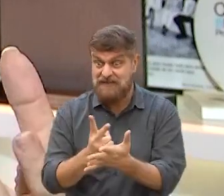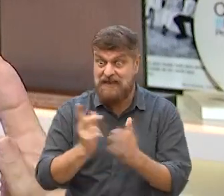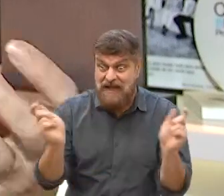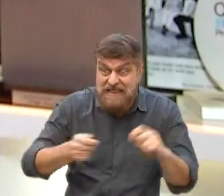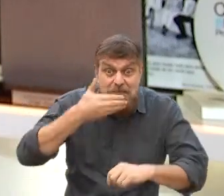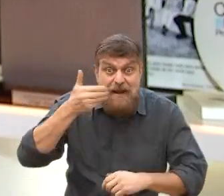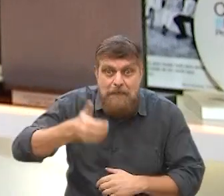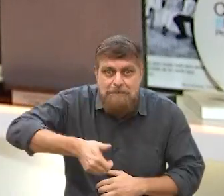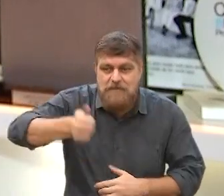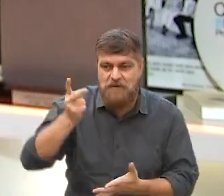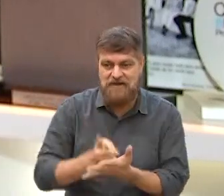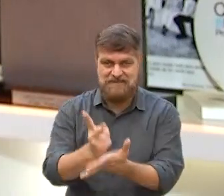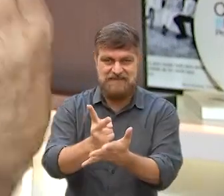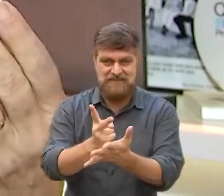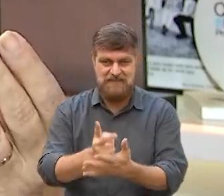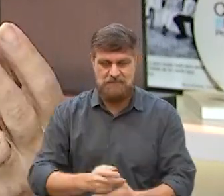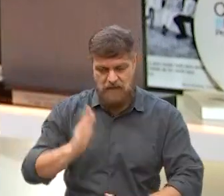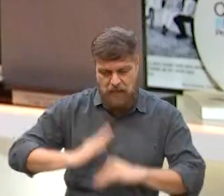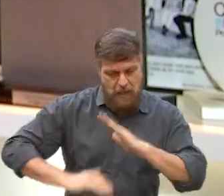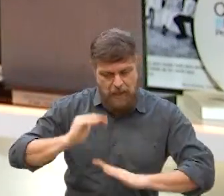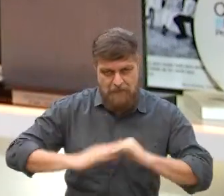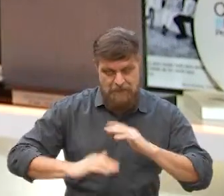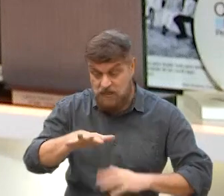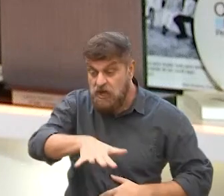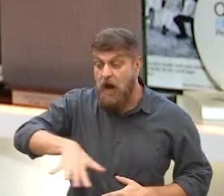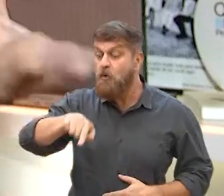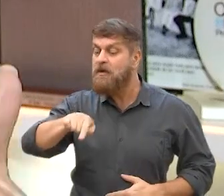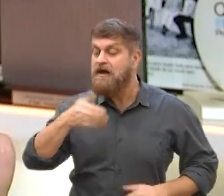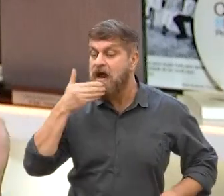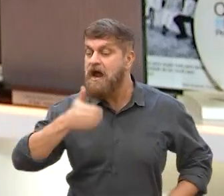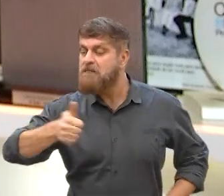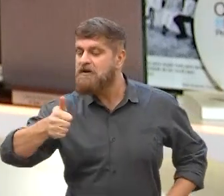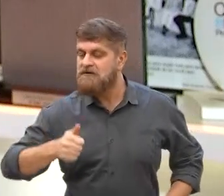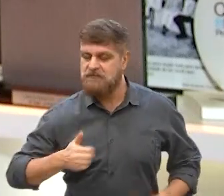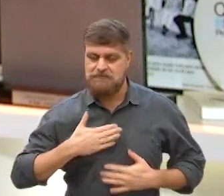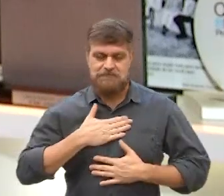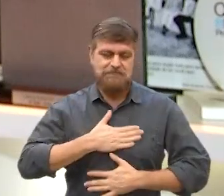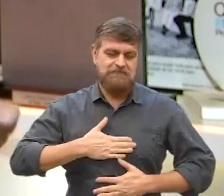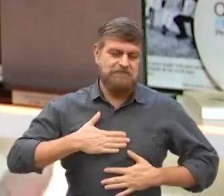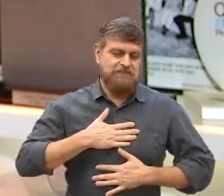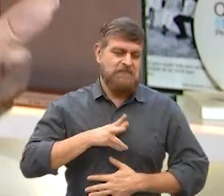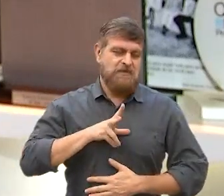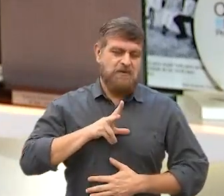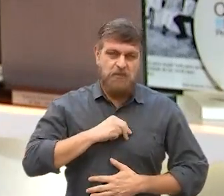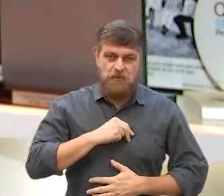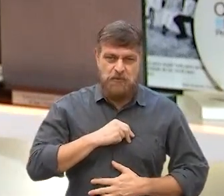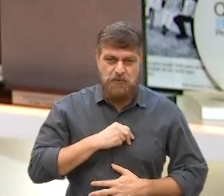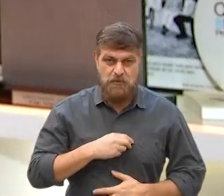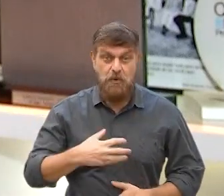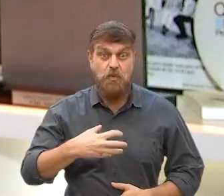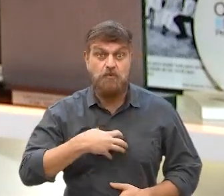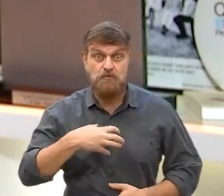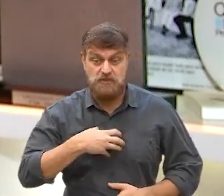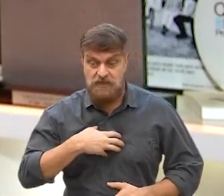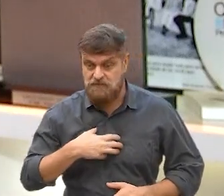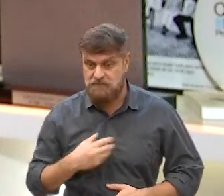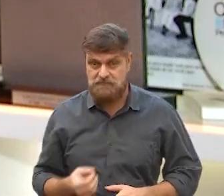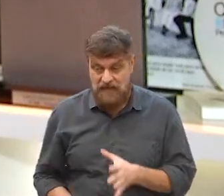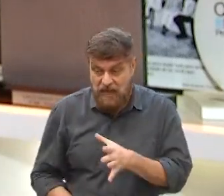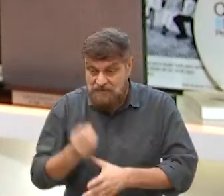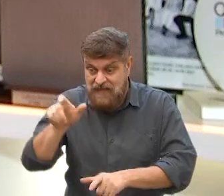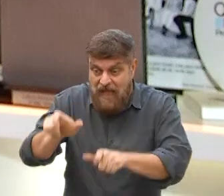está pensando, será que não dá tão bem? Olha, porque você com a tua experiência, você teve que ter um jeitinho fazer então. Isso